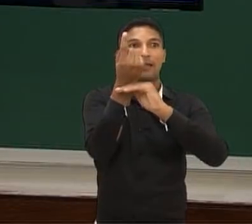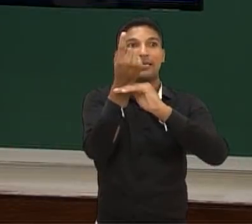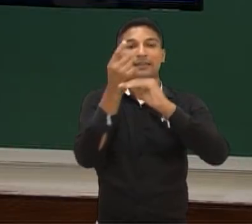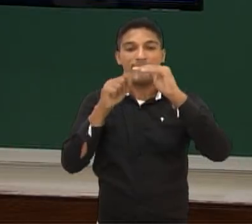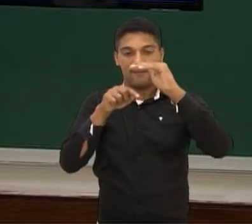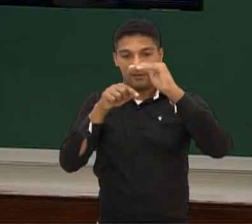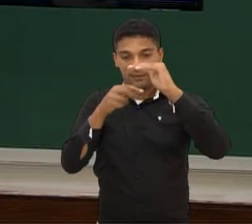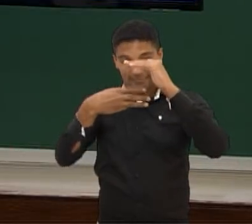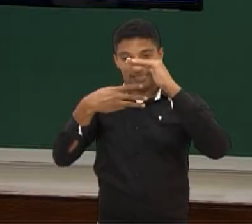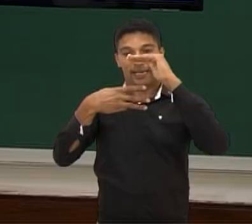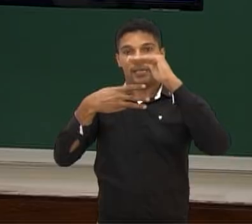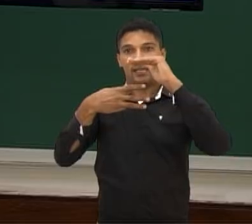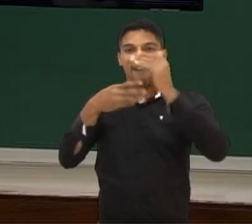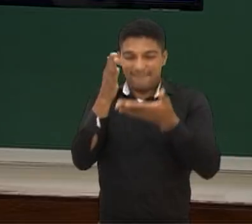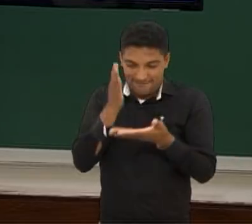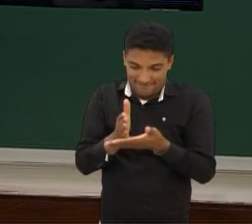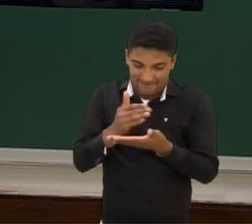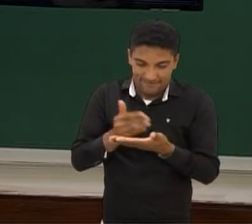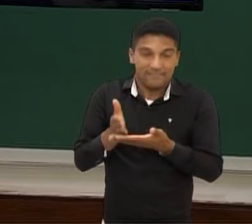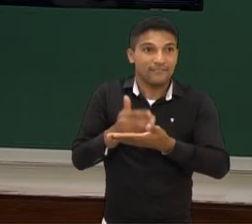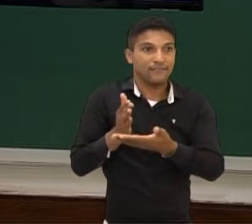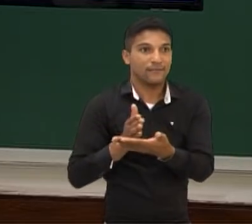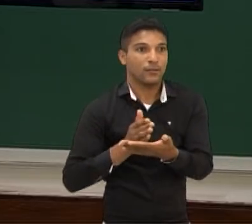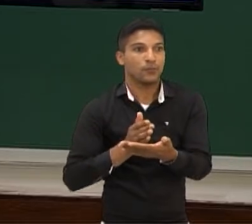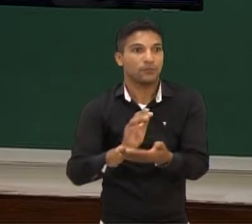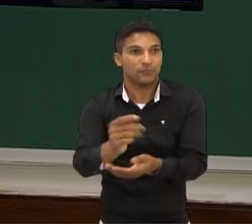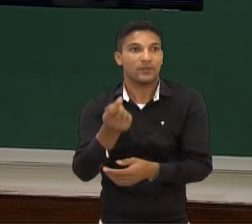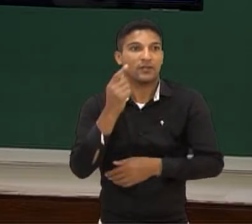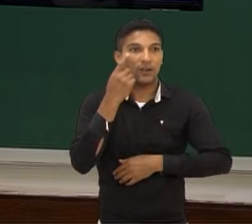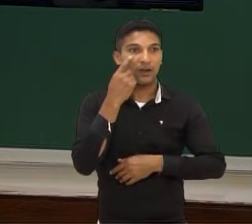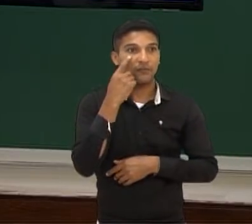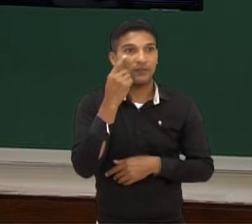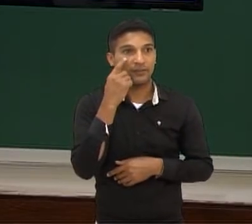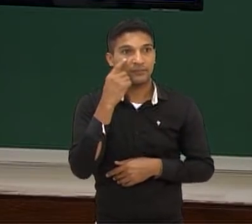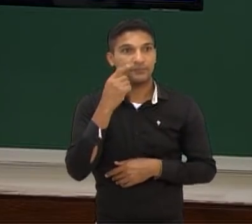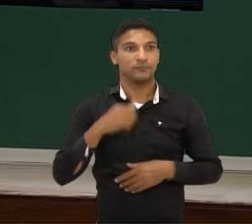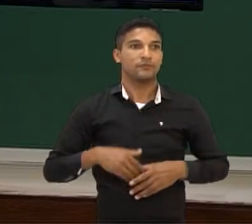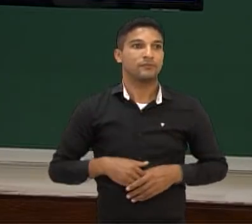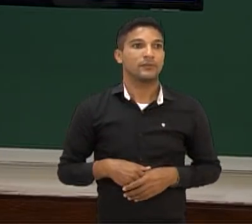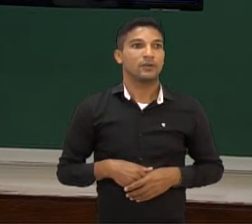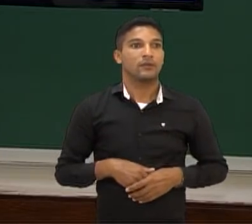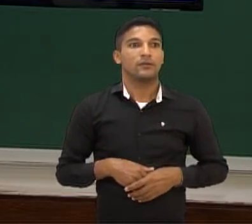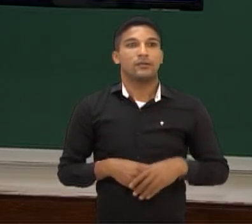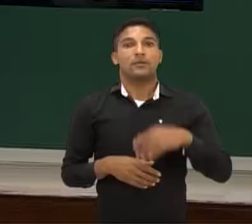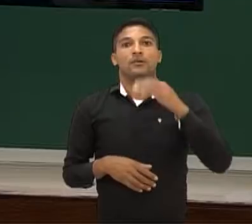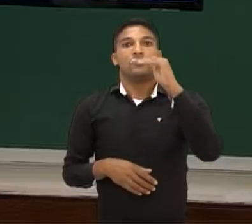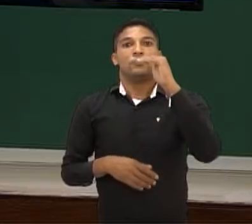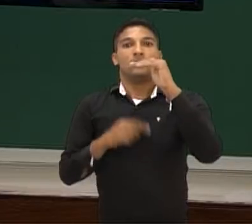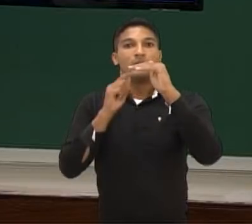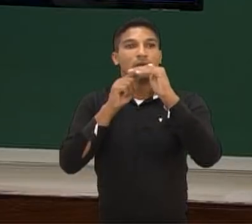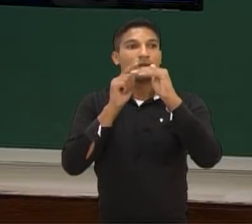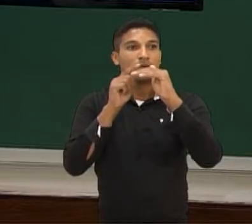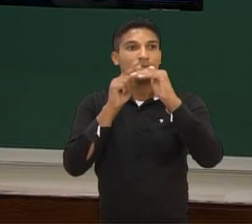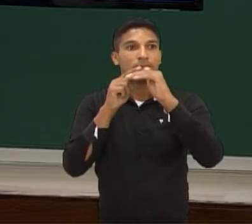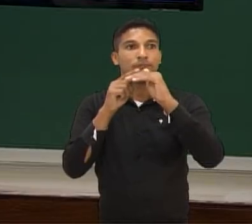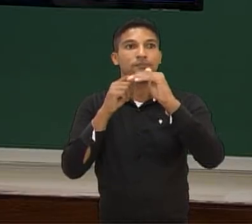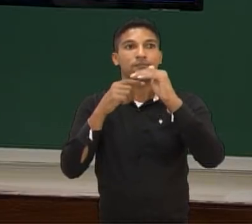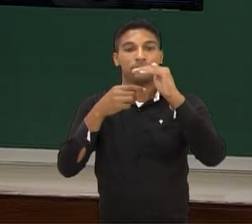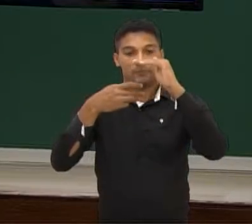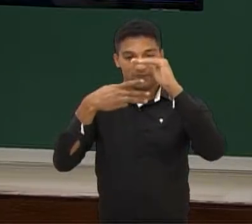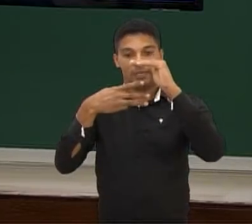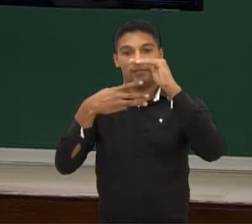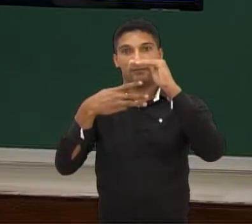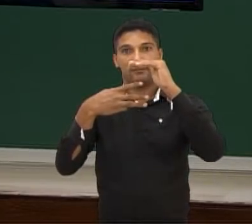aqui. O primeiro chocolate que sobrou aqui, sobrou um chocolate inteiro. Então, 3 partes de um total das